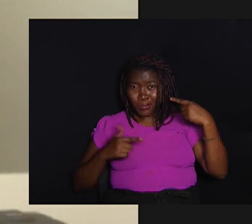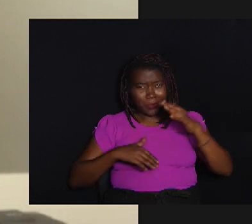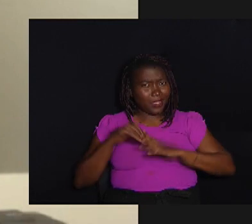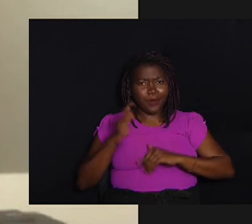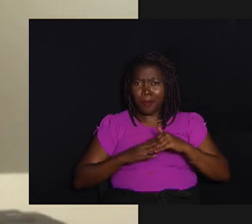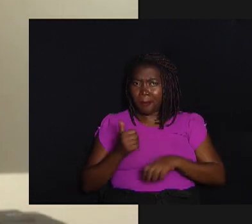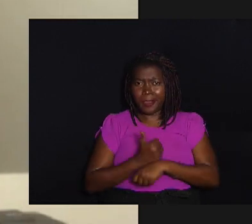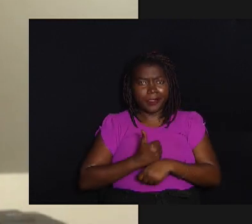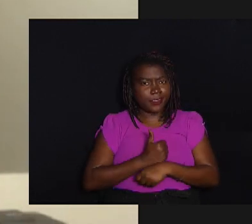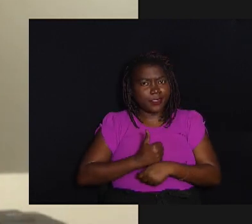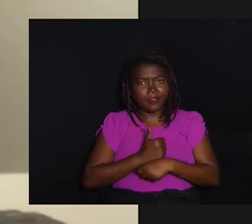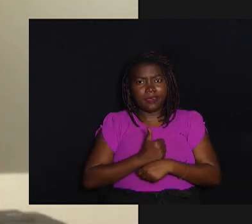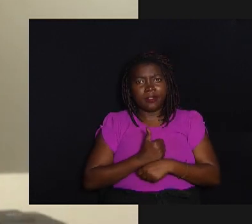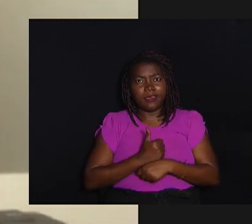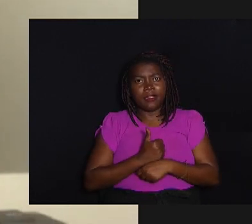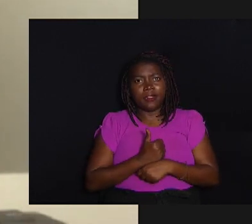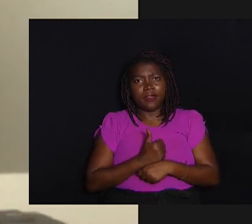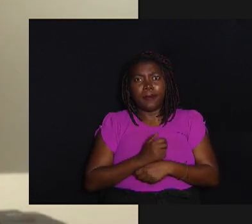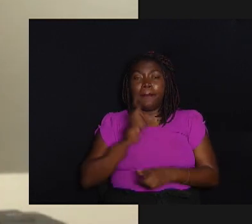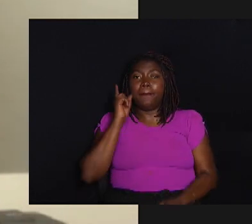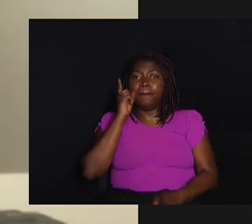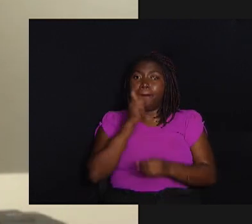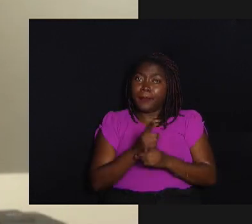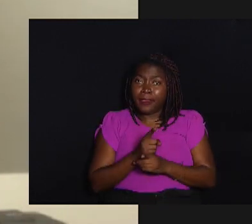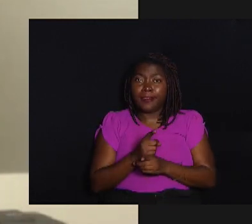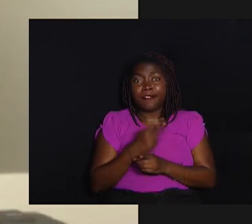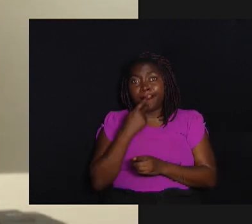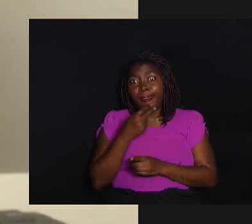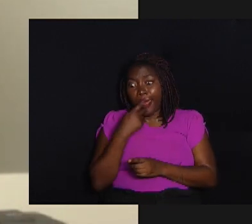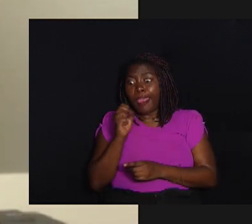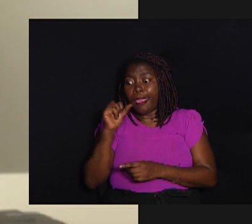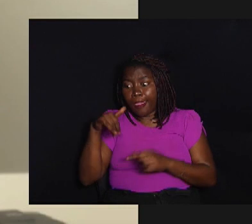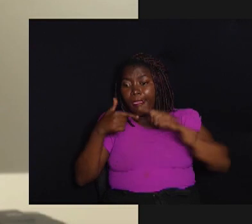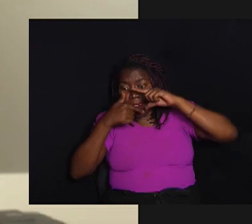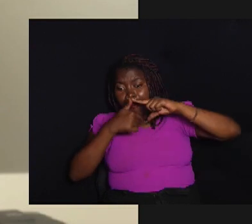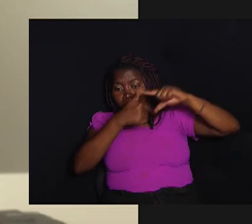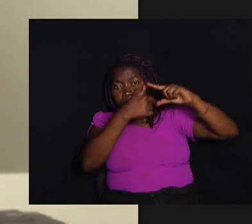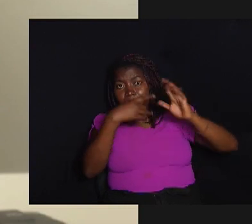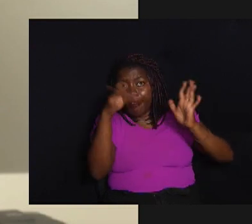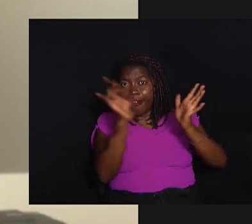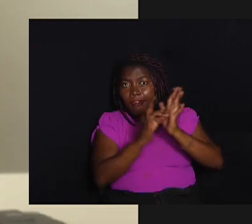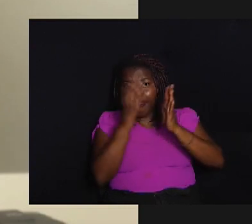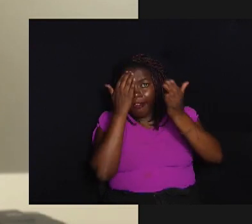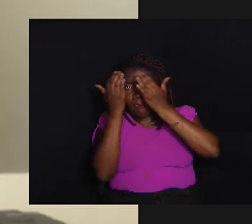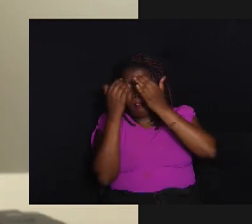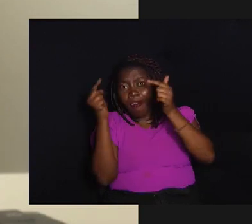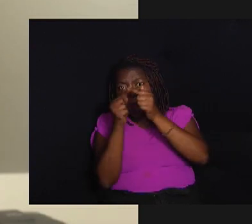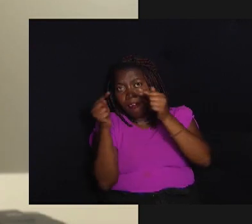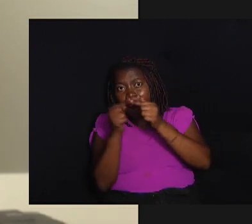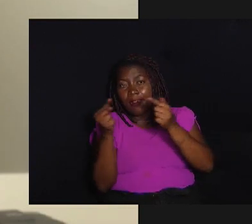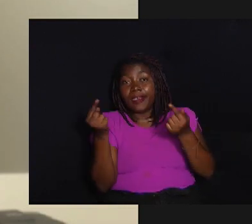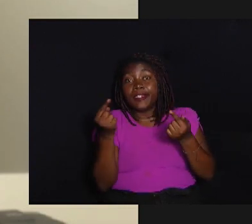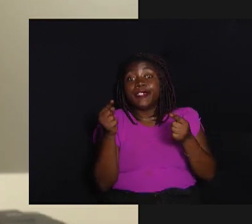técnica para diagnosticar, para falar que existe uma alienação do ponto de vista psicológico, do ponto de vista, e até